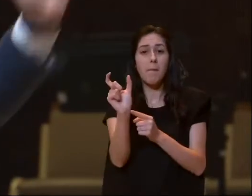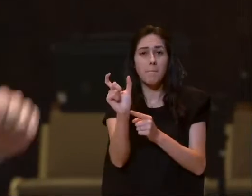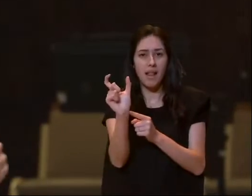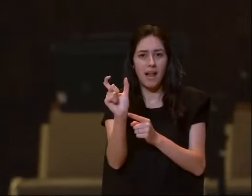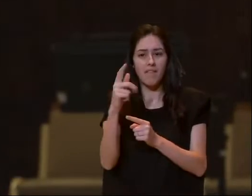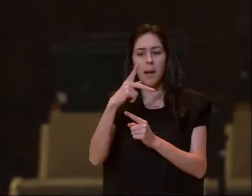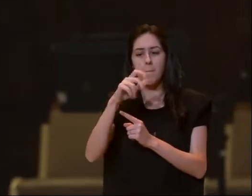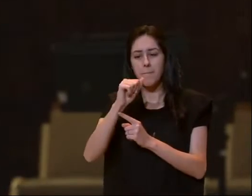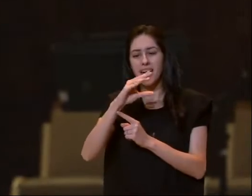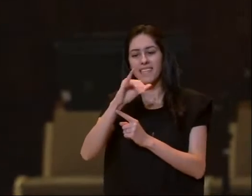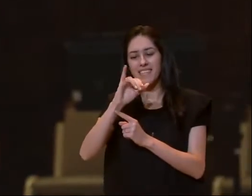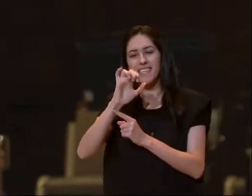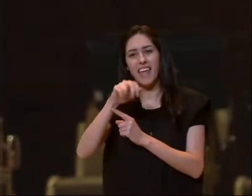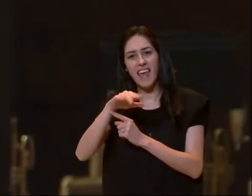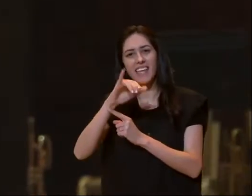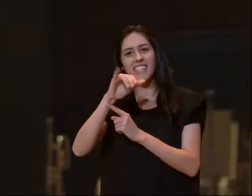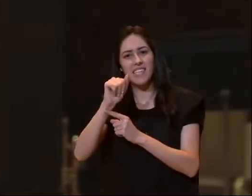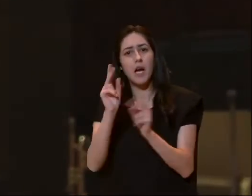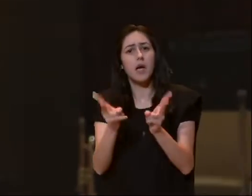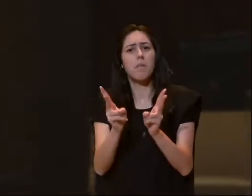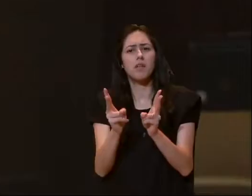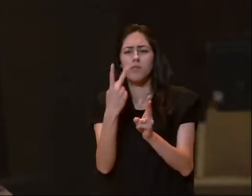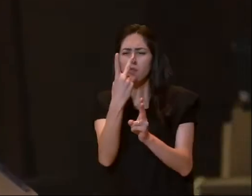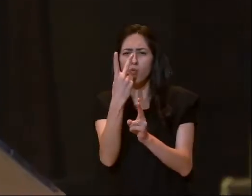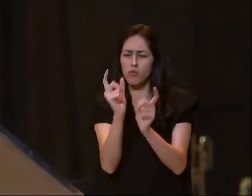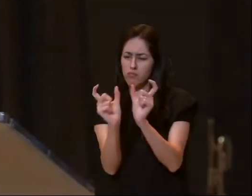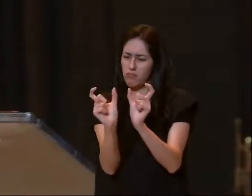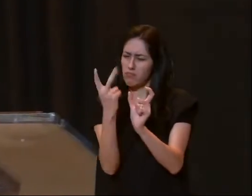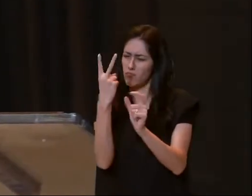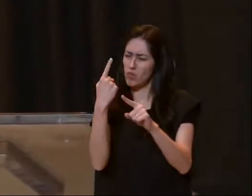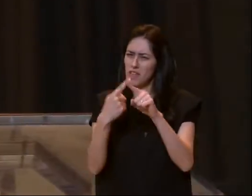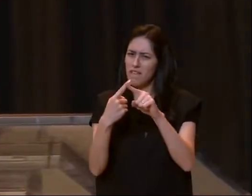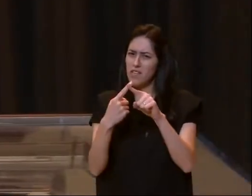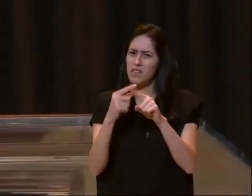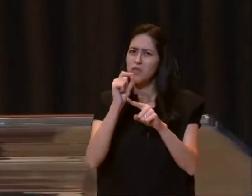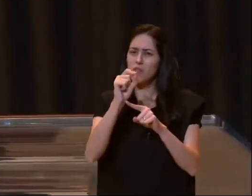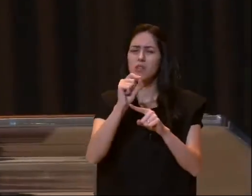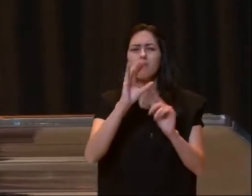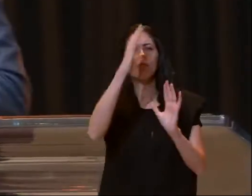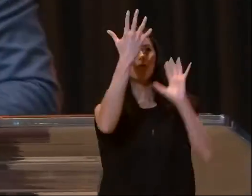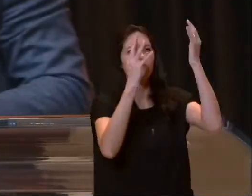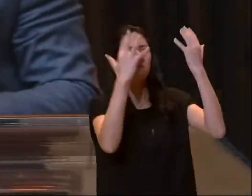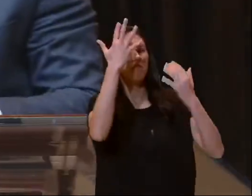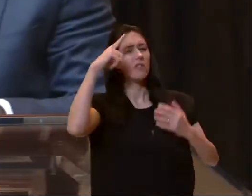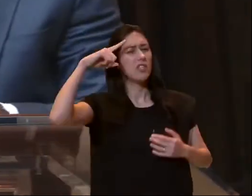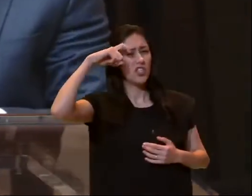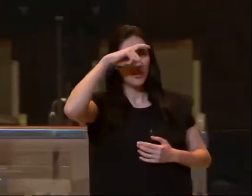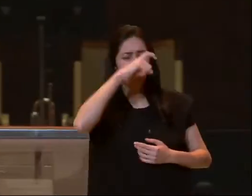paciência 2 vezes. Paciência para lidar com circunstâncias difíceis,